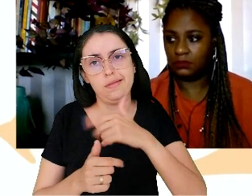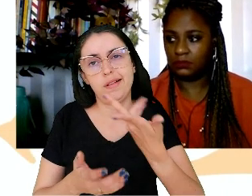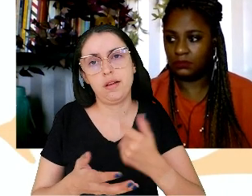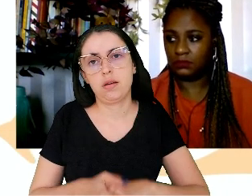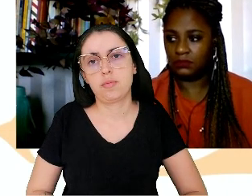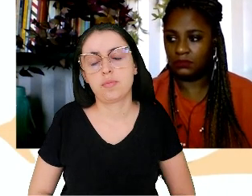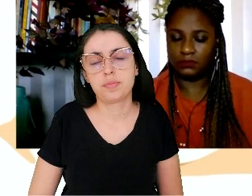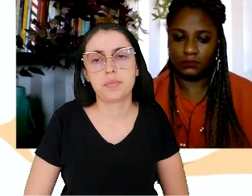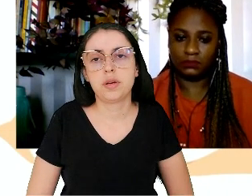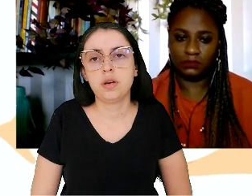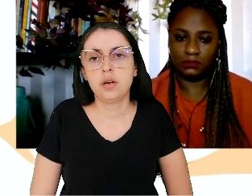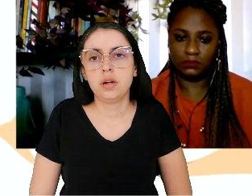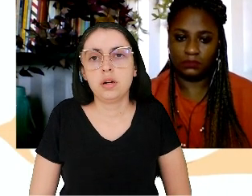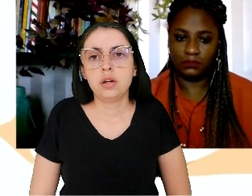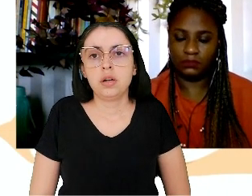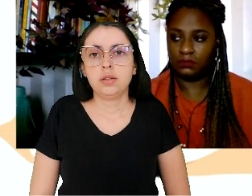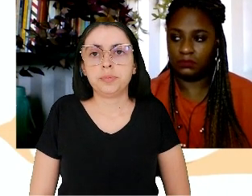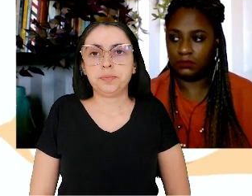as mulheres.